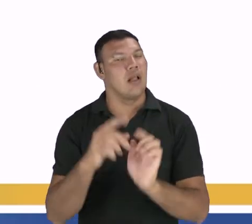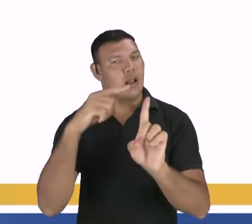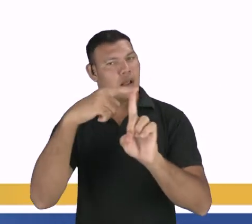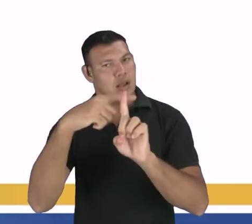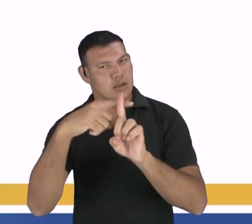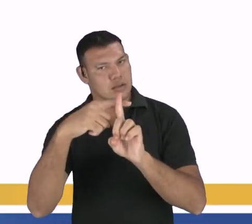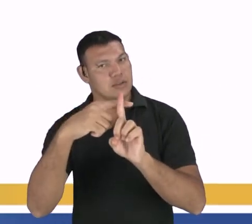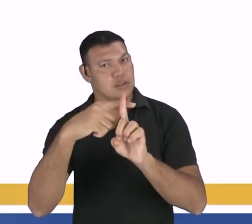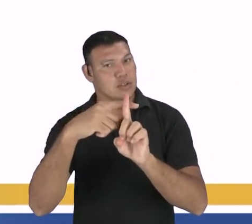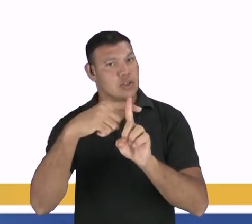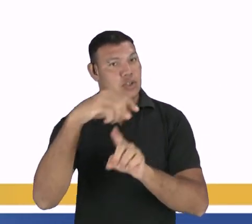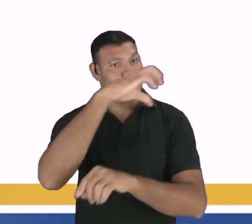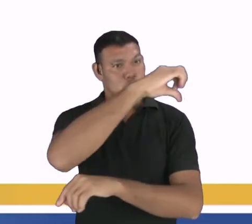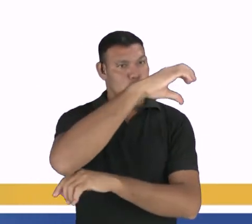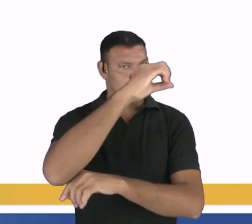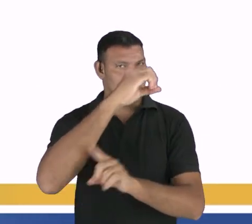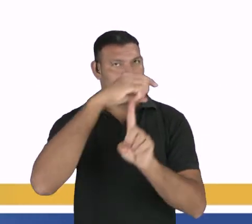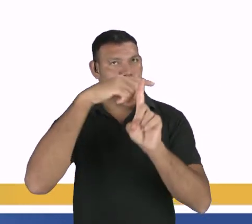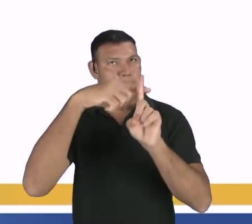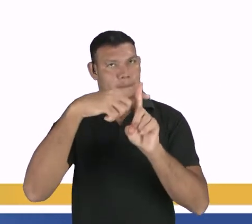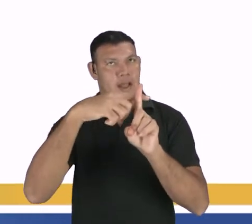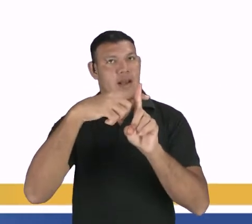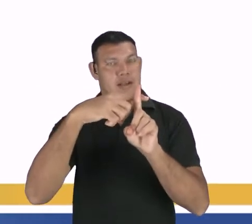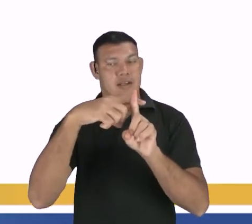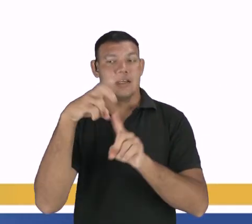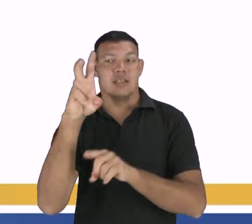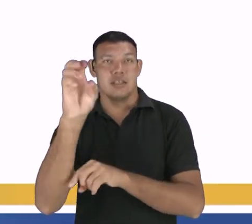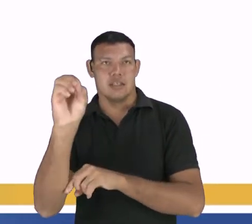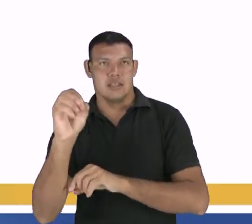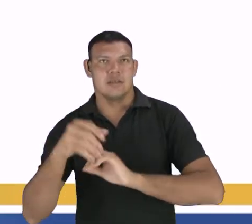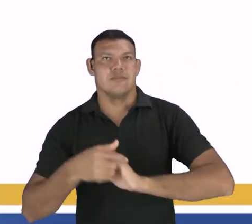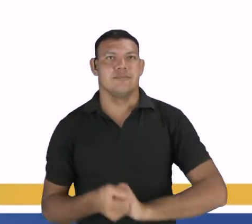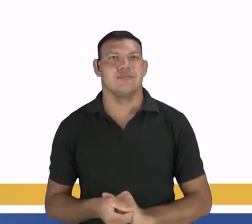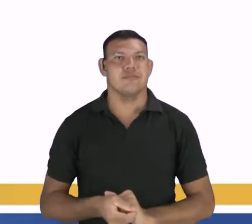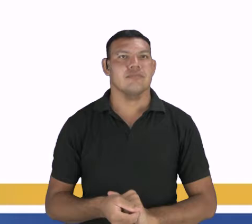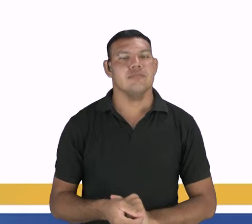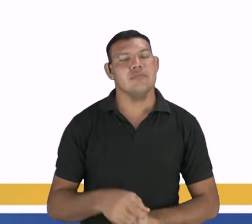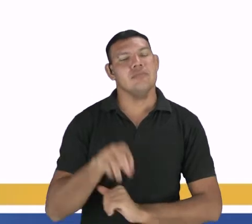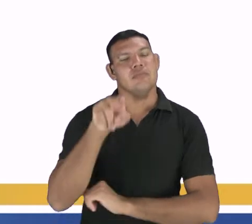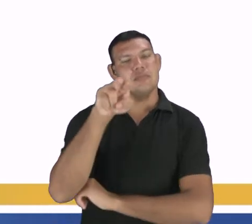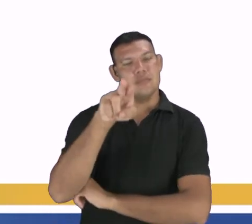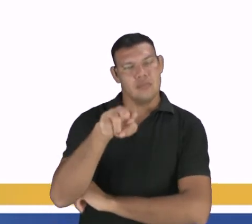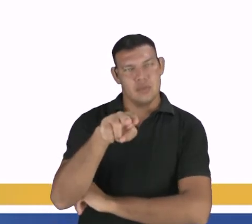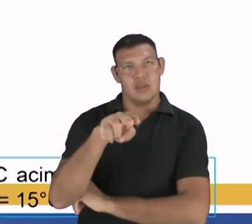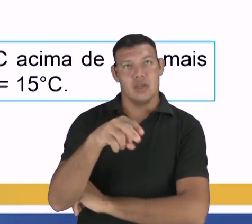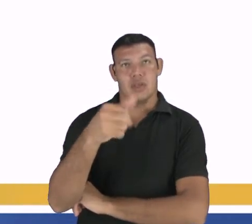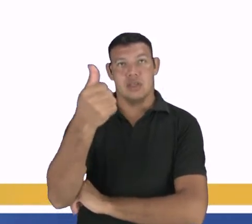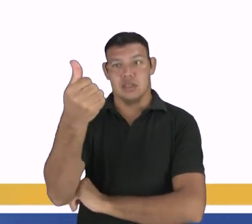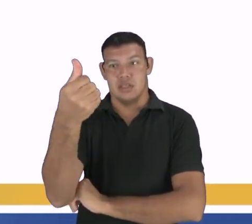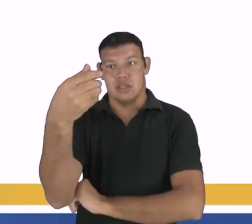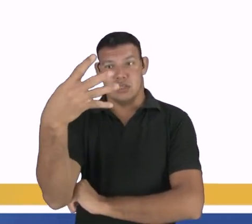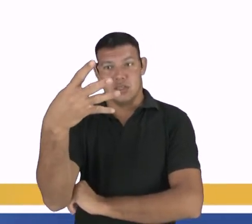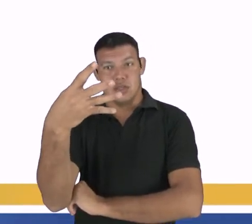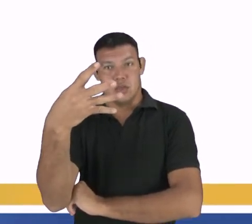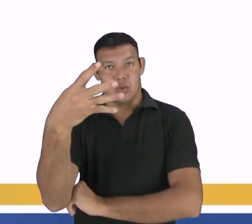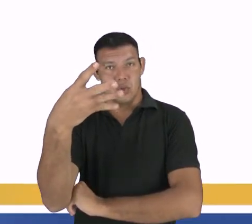90 aí da esquerda mais 50 da direita, e isso vai dar igual a 140